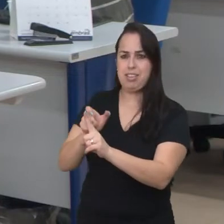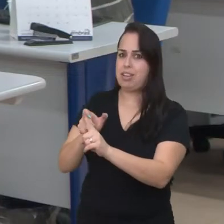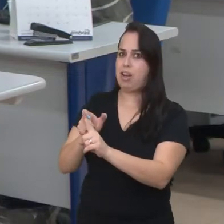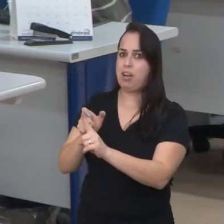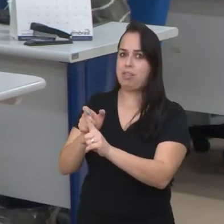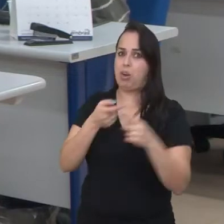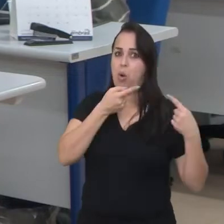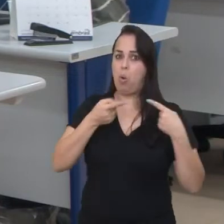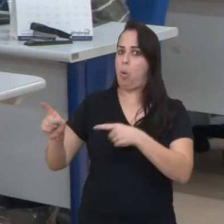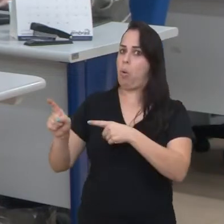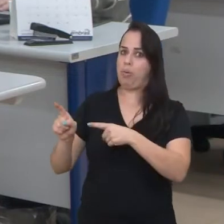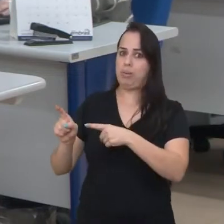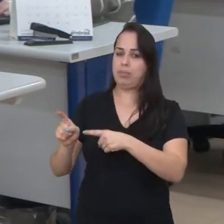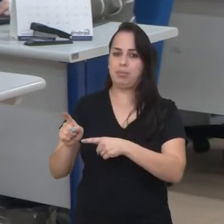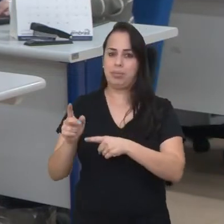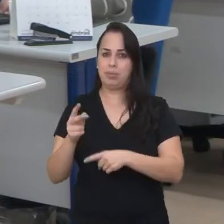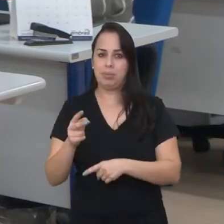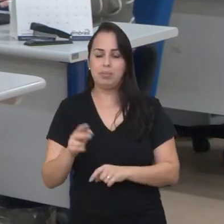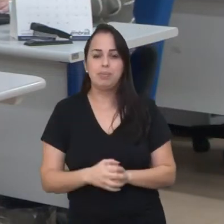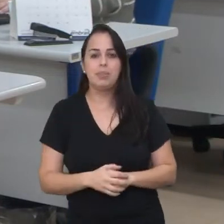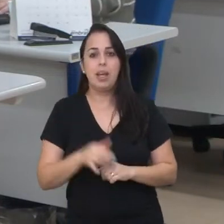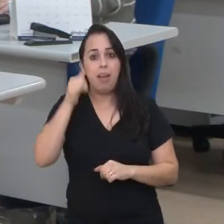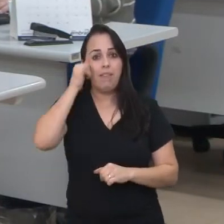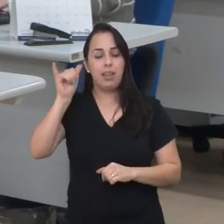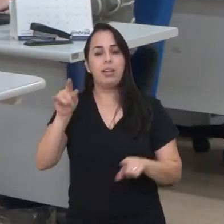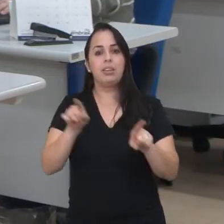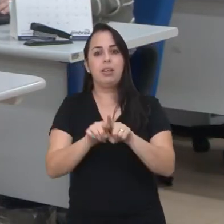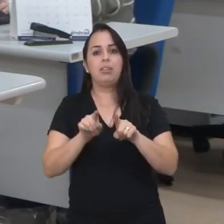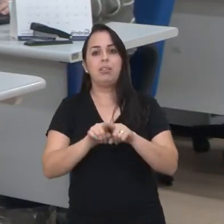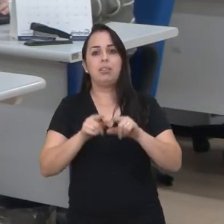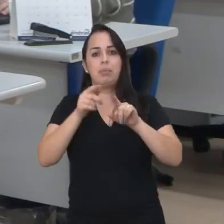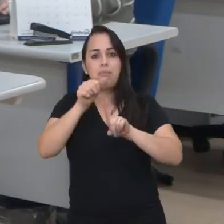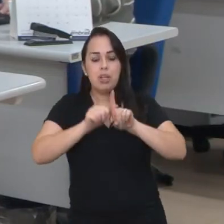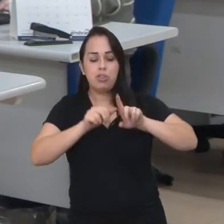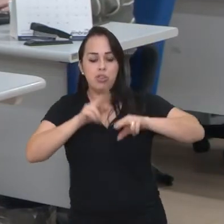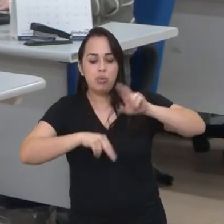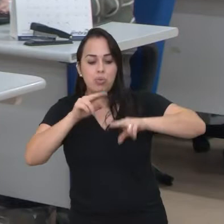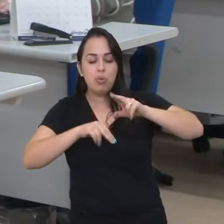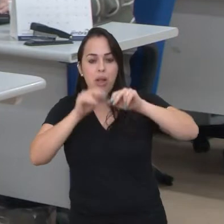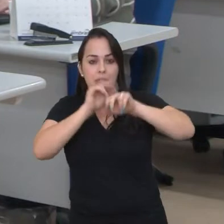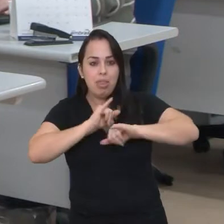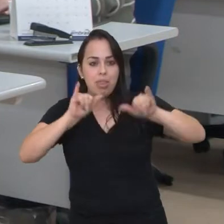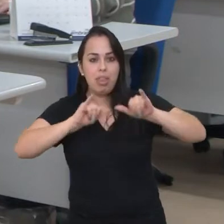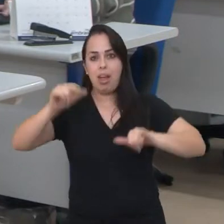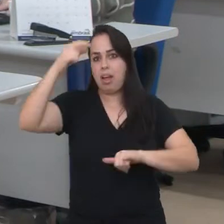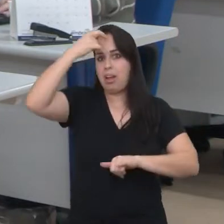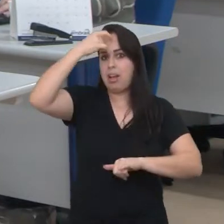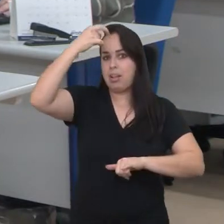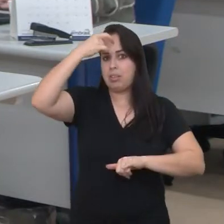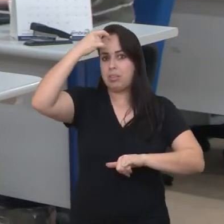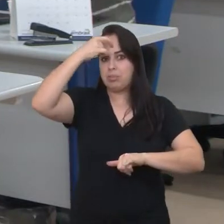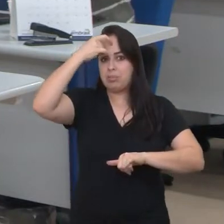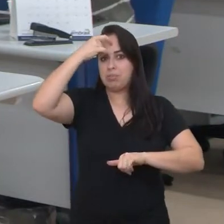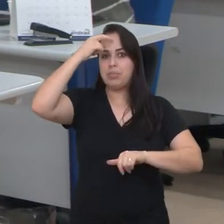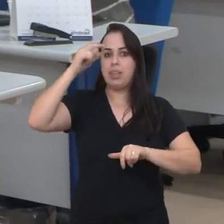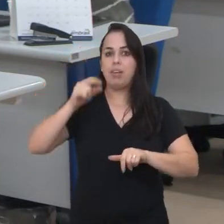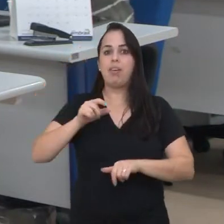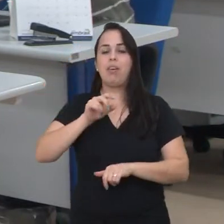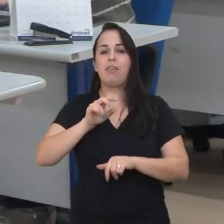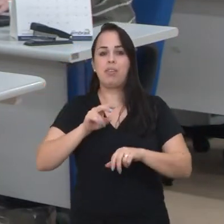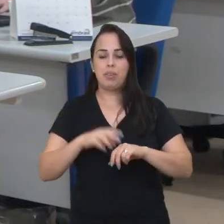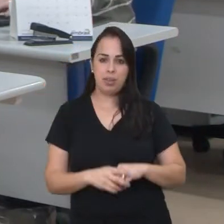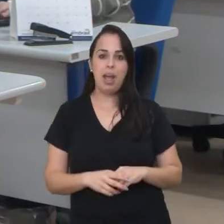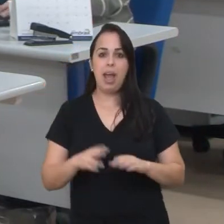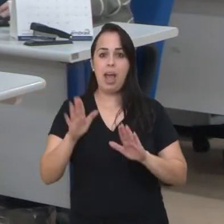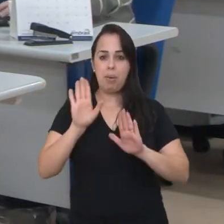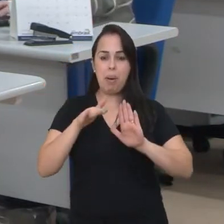essa questão, foi criada a campanha Junho Violeta. A ideia é apostar em ações educativas para ampliar a informação sobre o tema. E